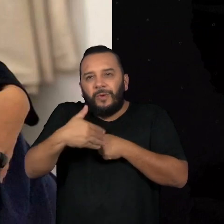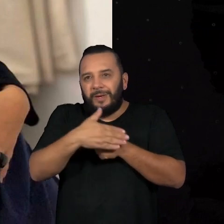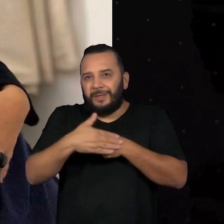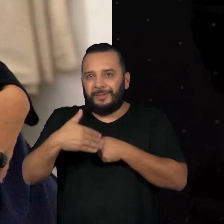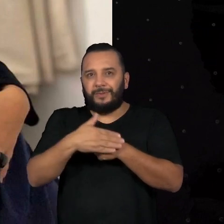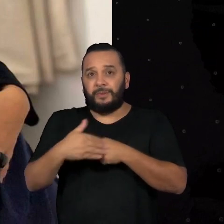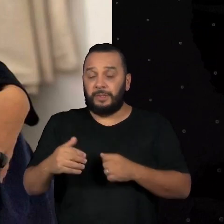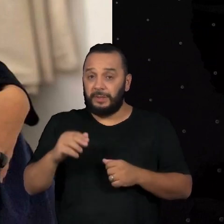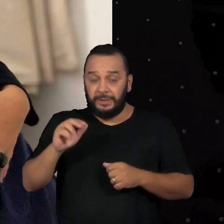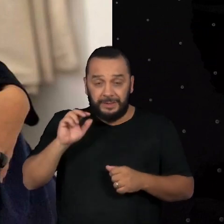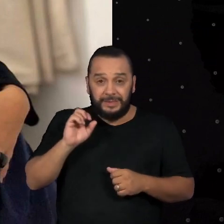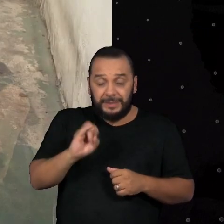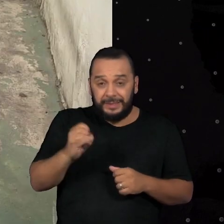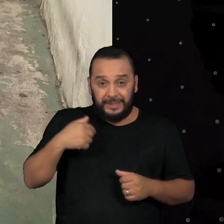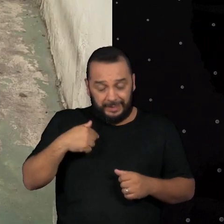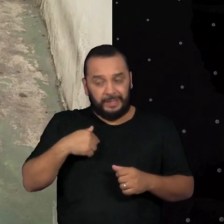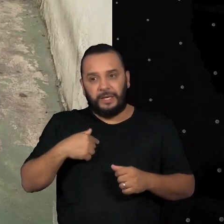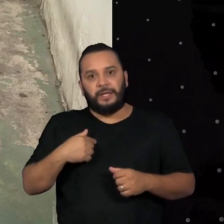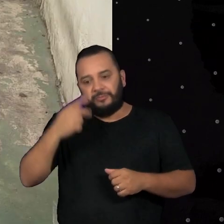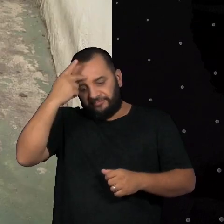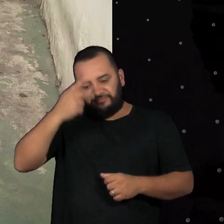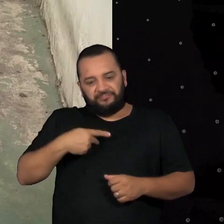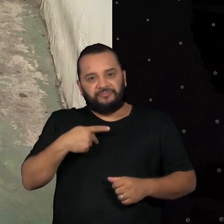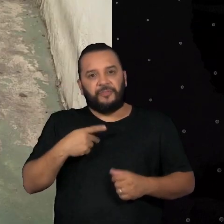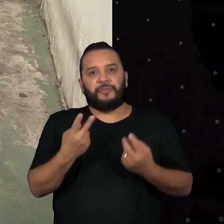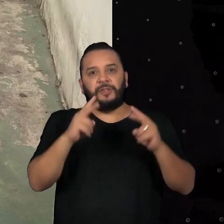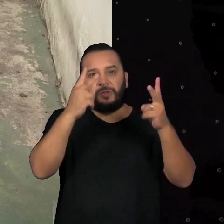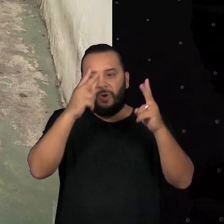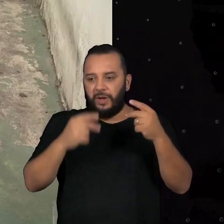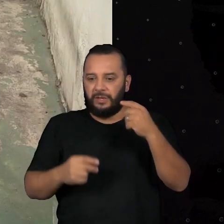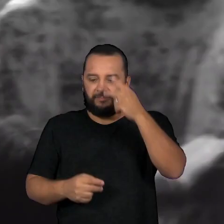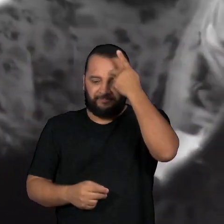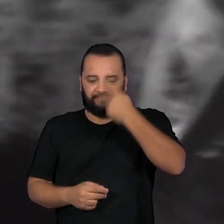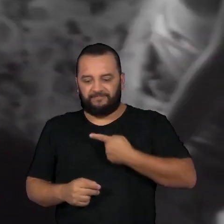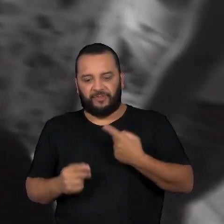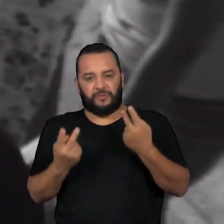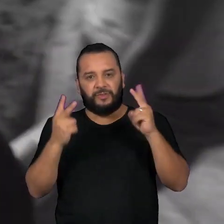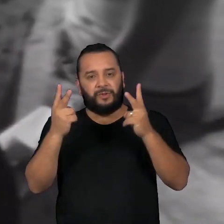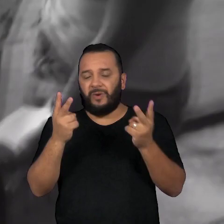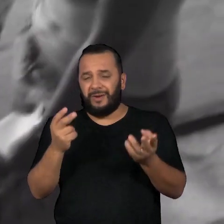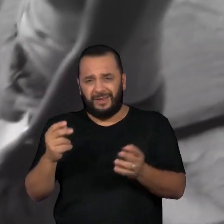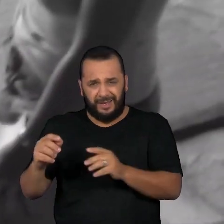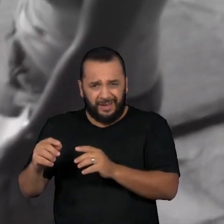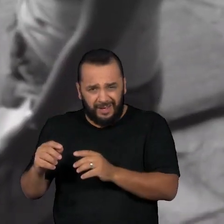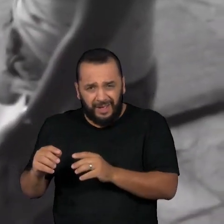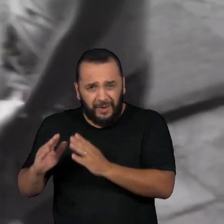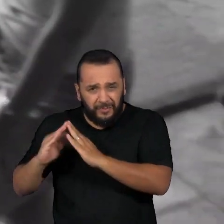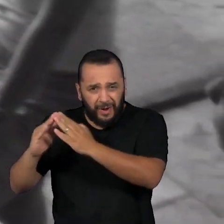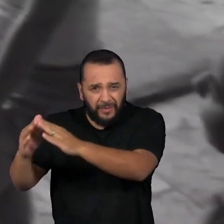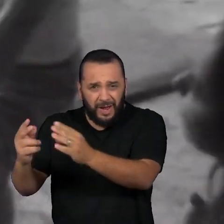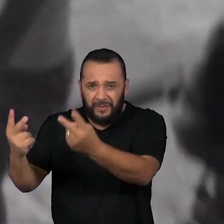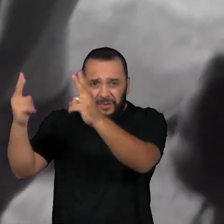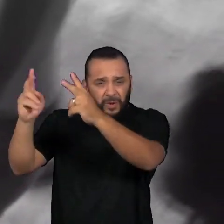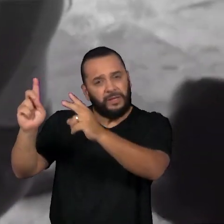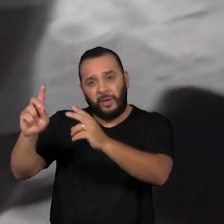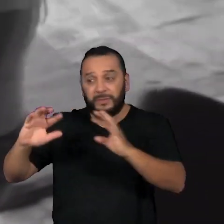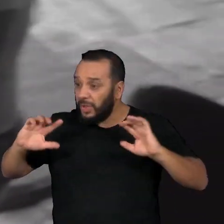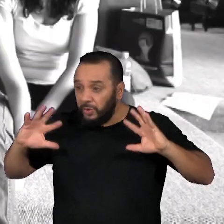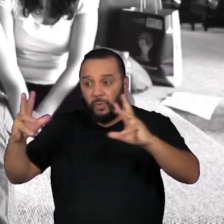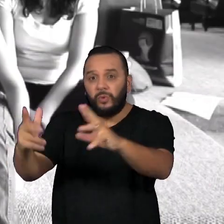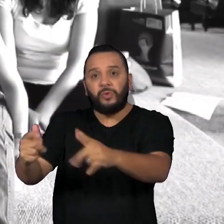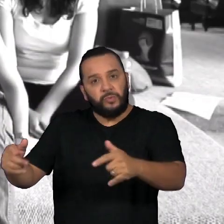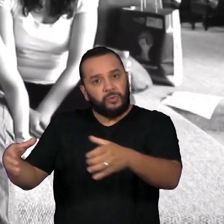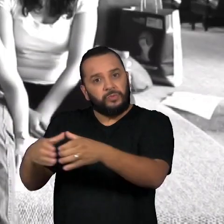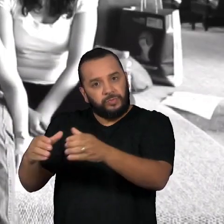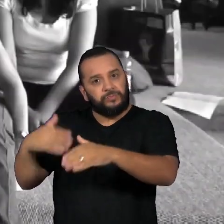gente não pode dizer que a favela venceu. A favela só vai vencer quando a gente conseguir coletivamente que todas as pessoas avancem juntas. Como